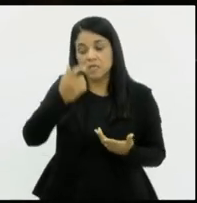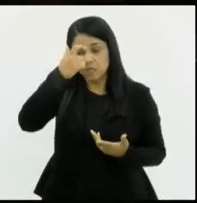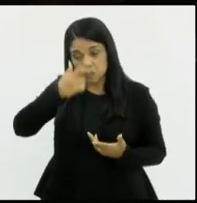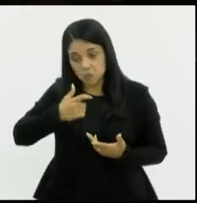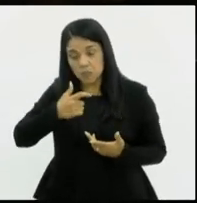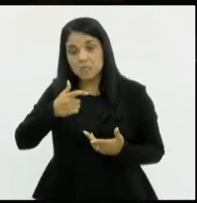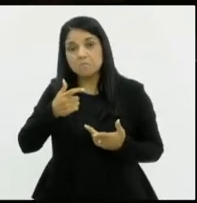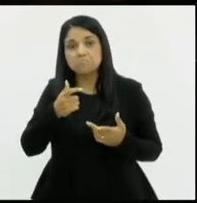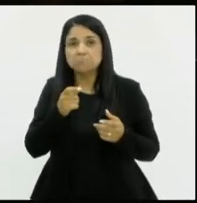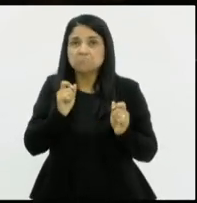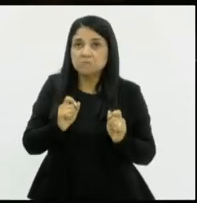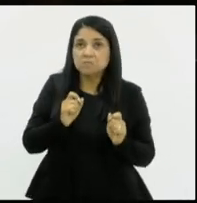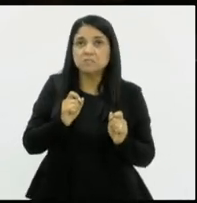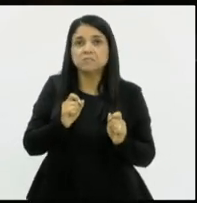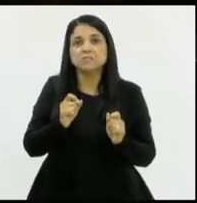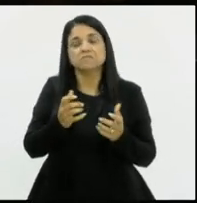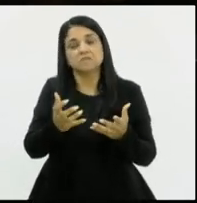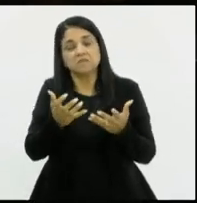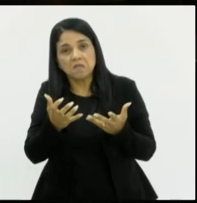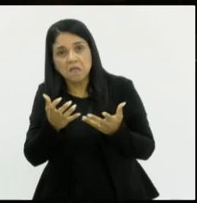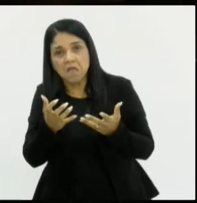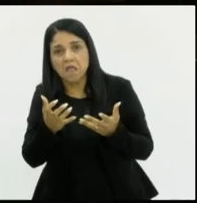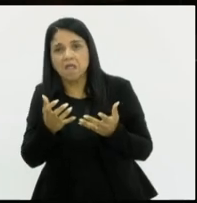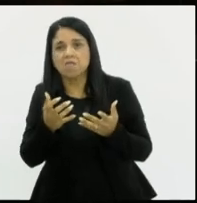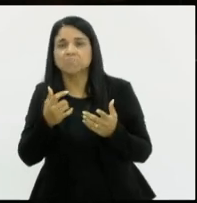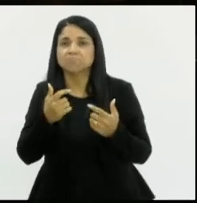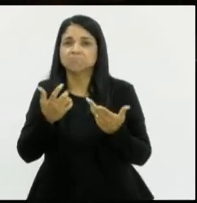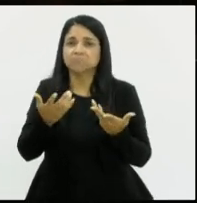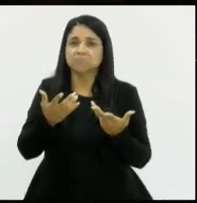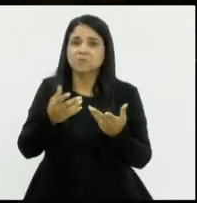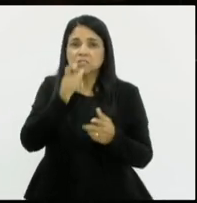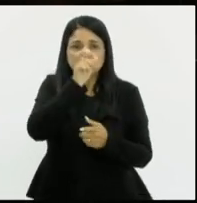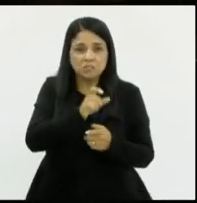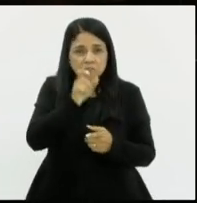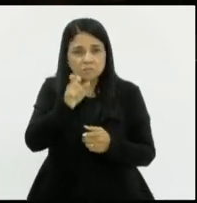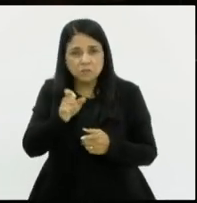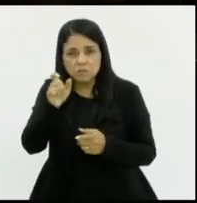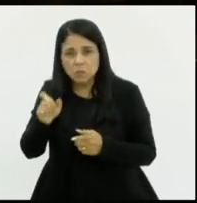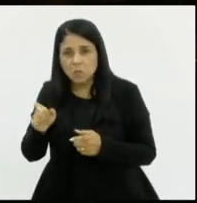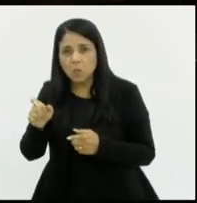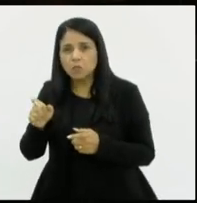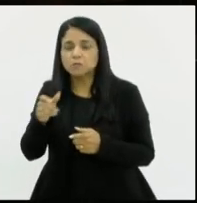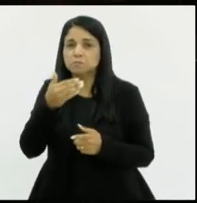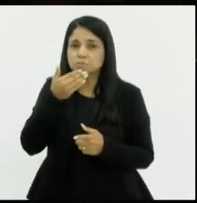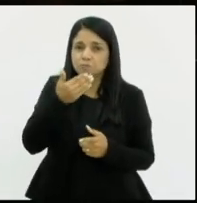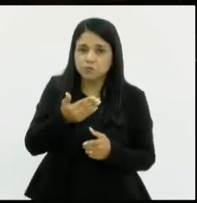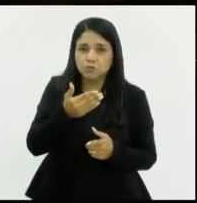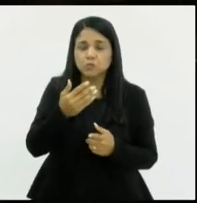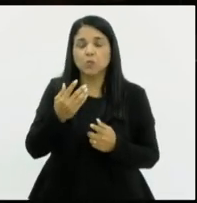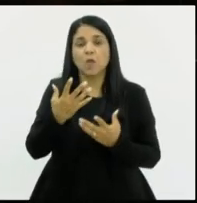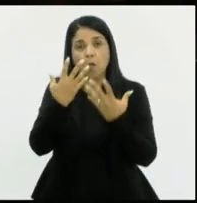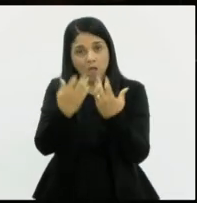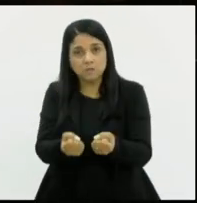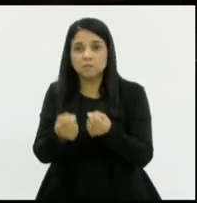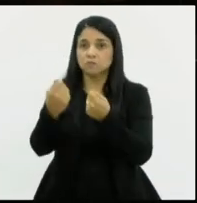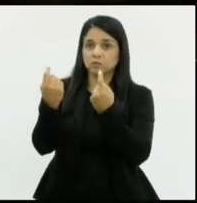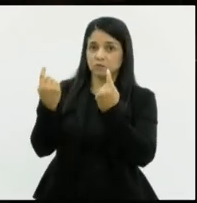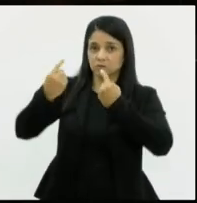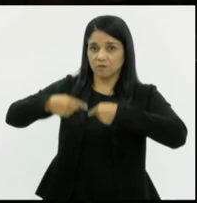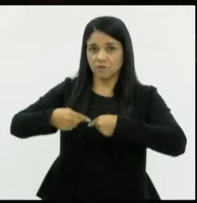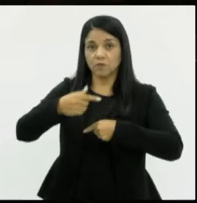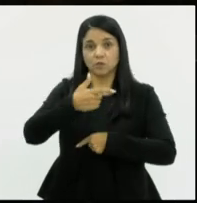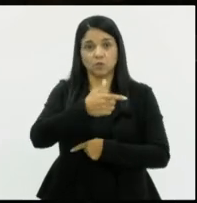ser, se é isso que você está falando, e que as pessoas também estão pedindo, eu aceito o desafio. Então, em 2018,